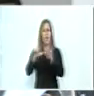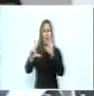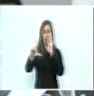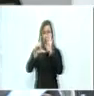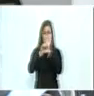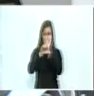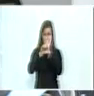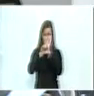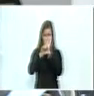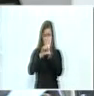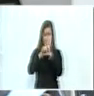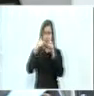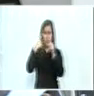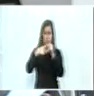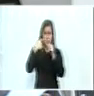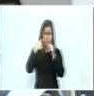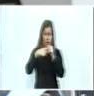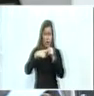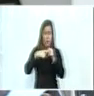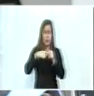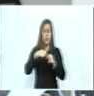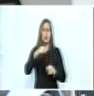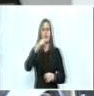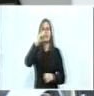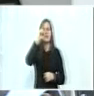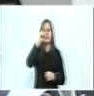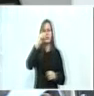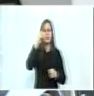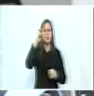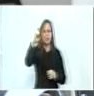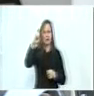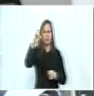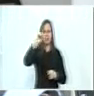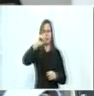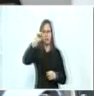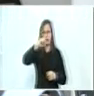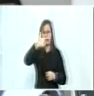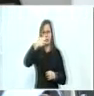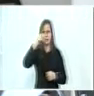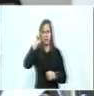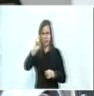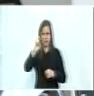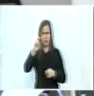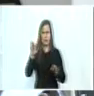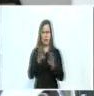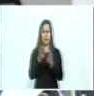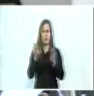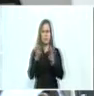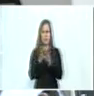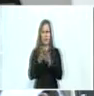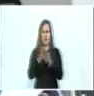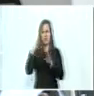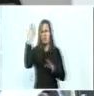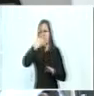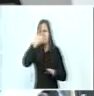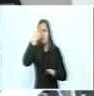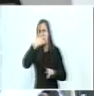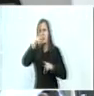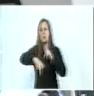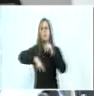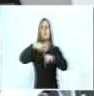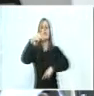número 2.508, de 5 de outubro de 2015, que institui medidas de transparência